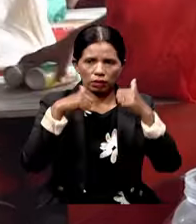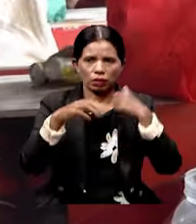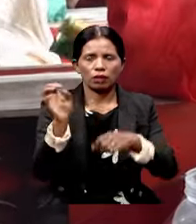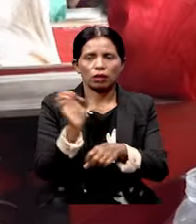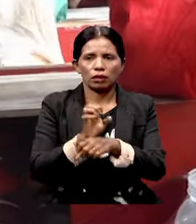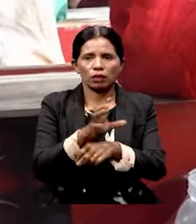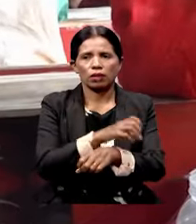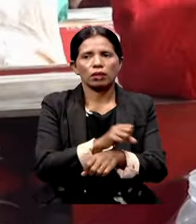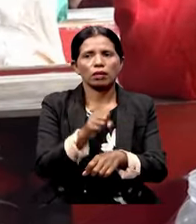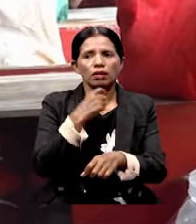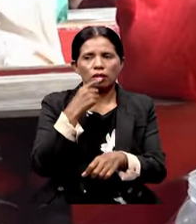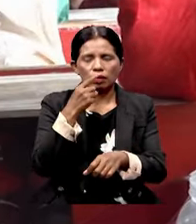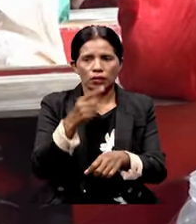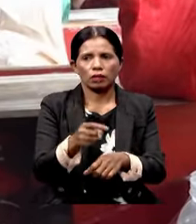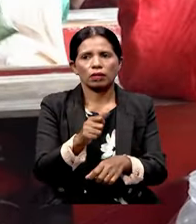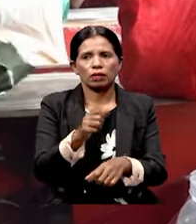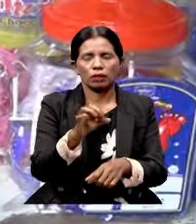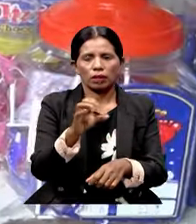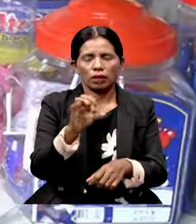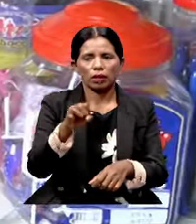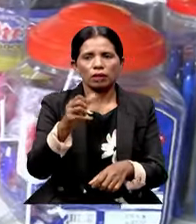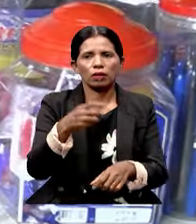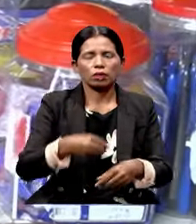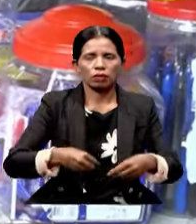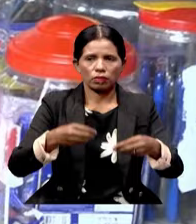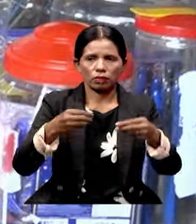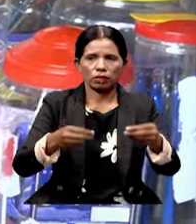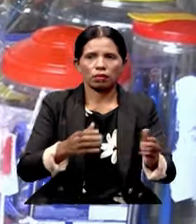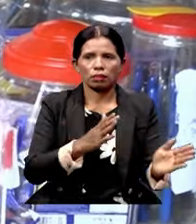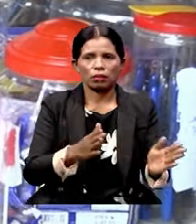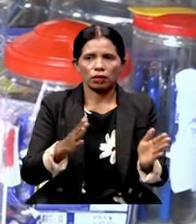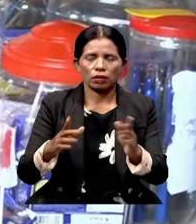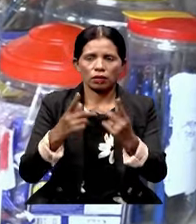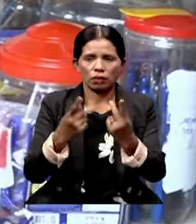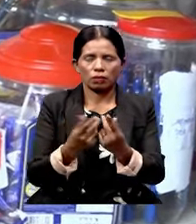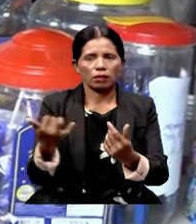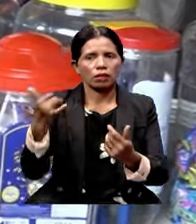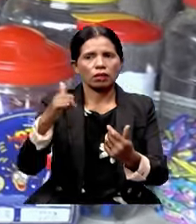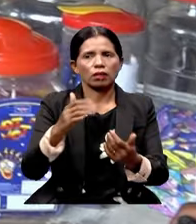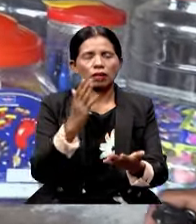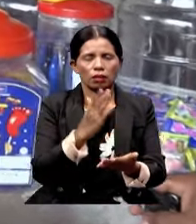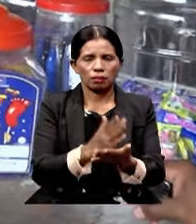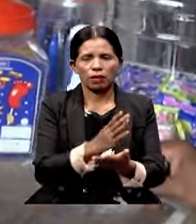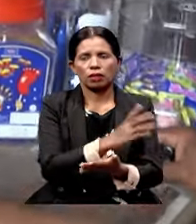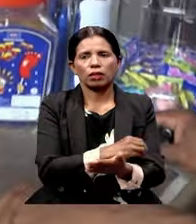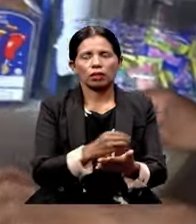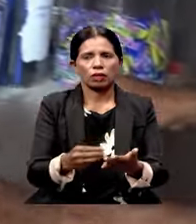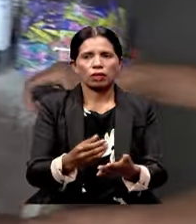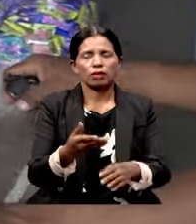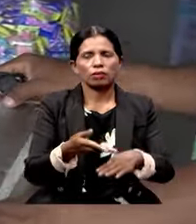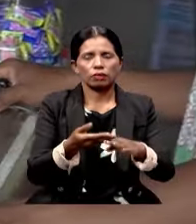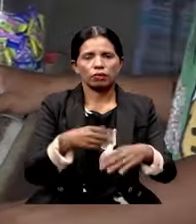Econômica, Sanitária e Alimentar, a IFAESA, foi na notificação ou de processo da empresa Hiracnebe inventa a sistema Folen do Irsira